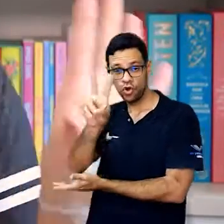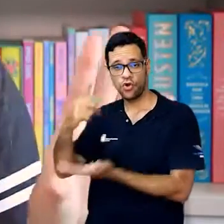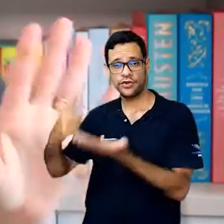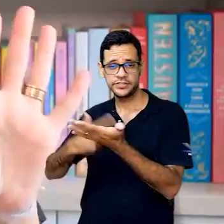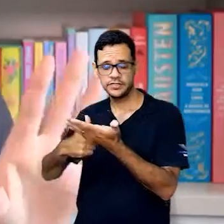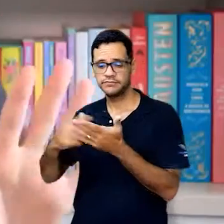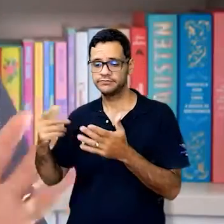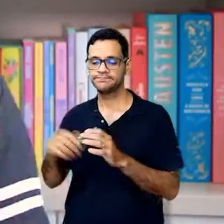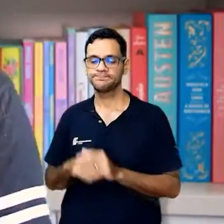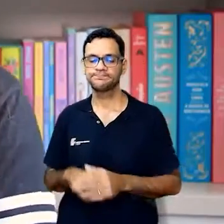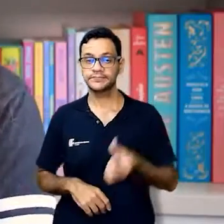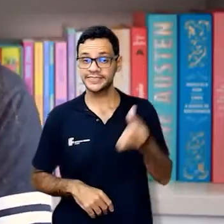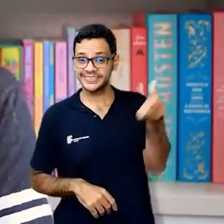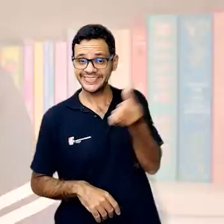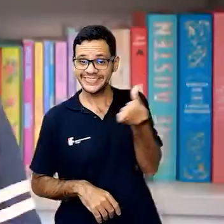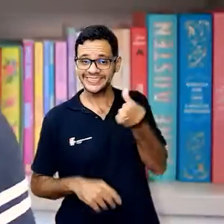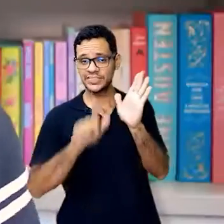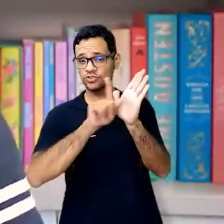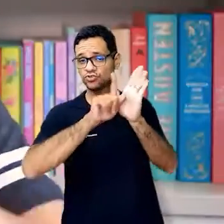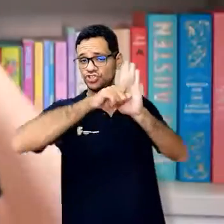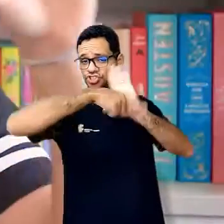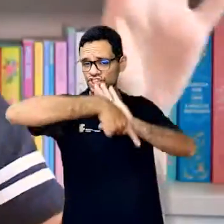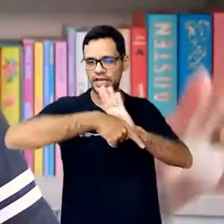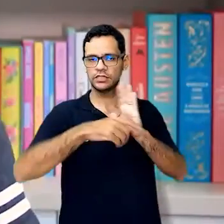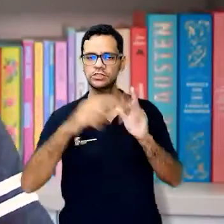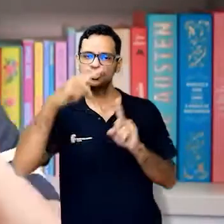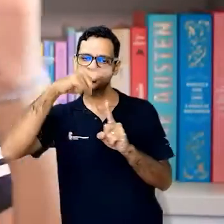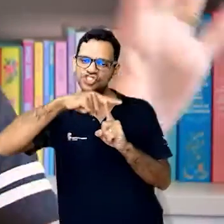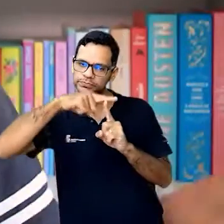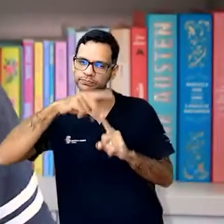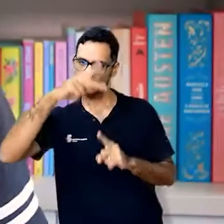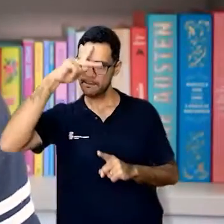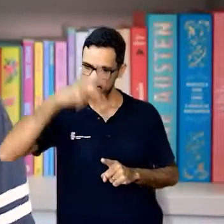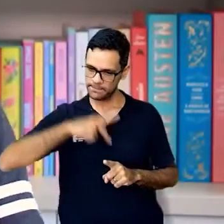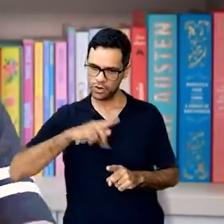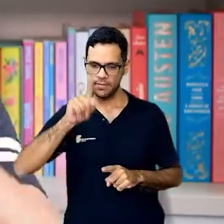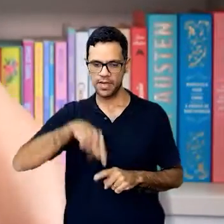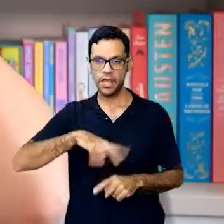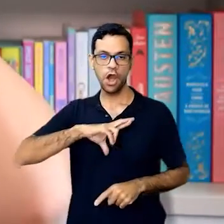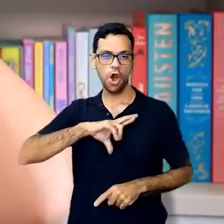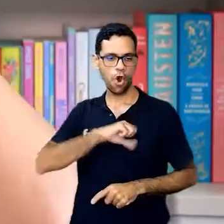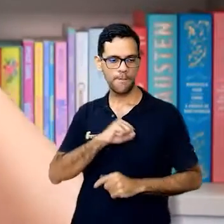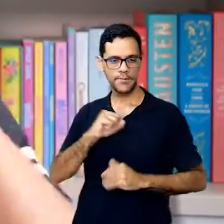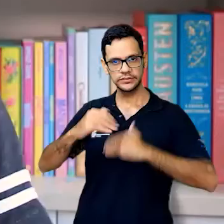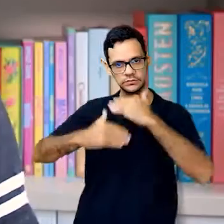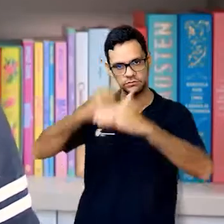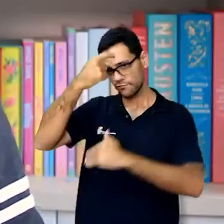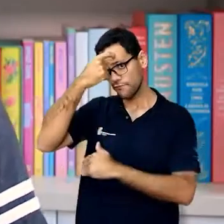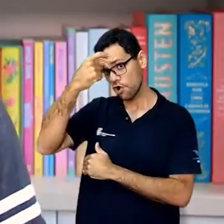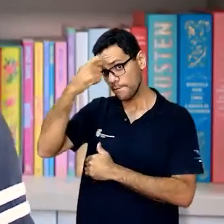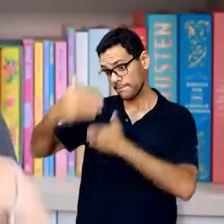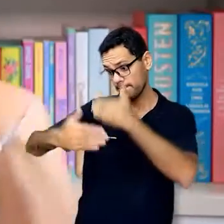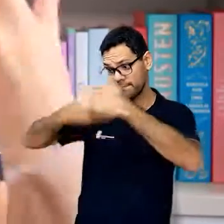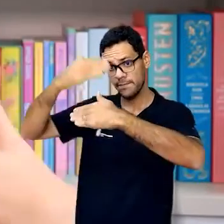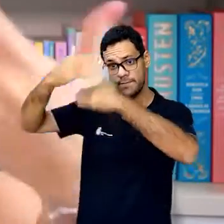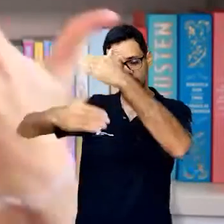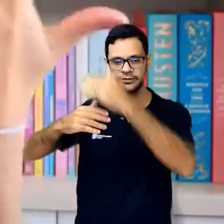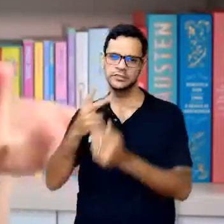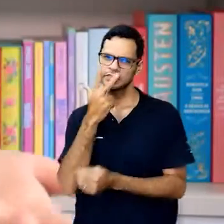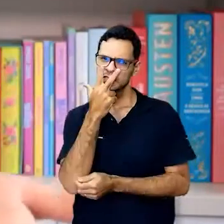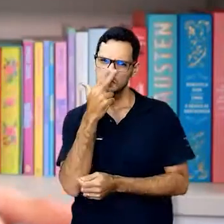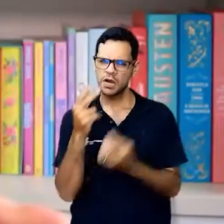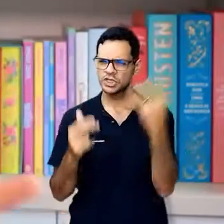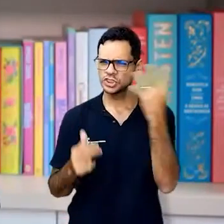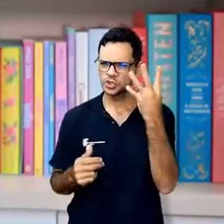Então eu coloquei esses dois aí pra essa categoria. O sexto gênero, estilo de livro aí, é romance de formação. E esse é um outro